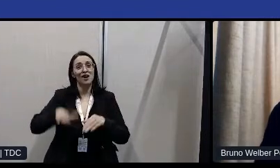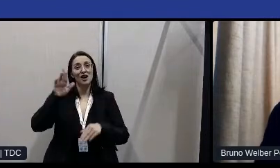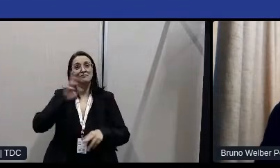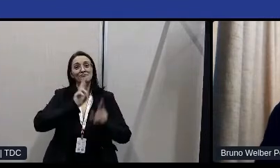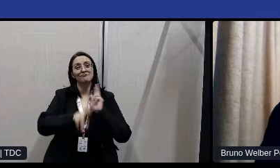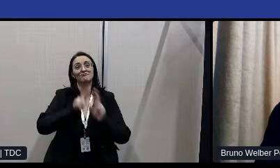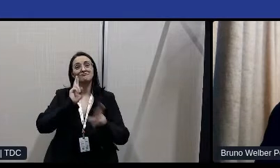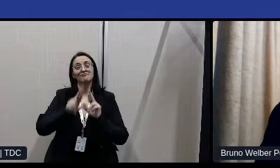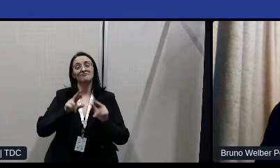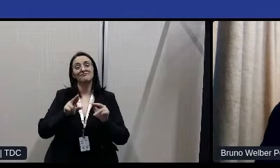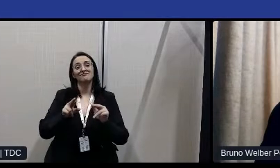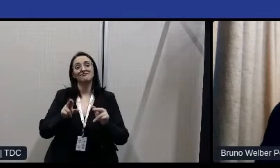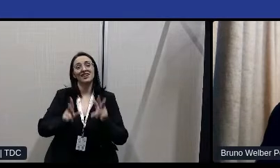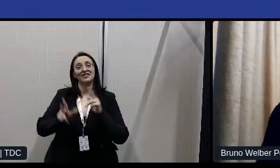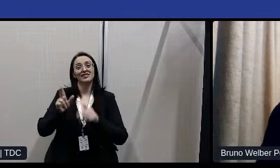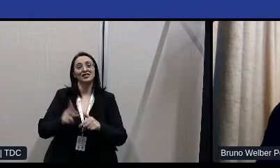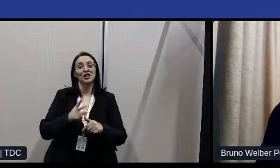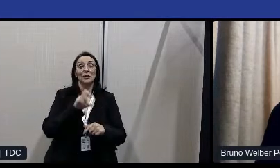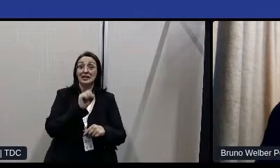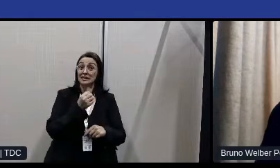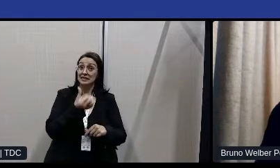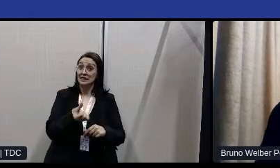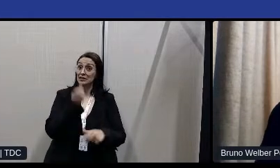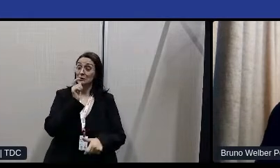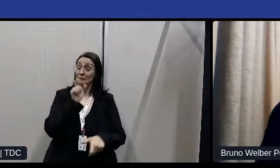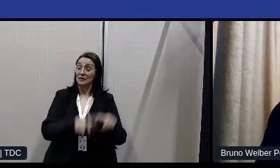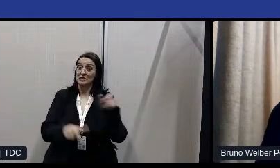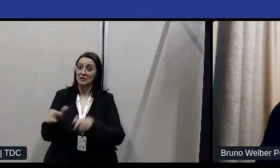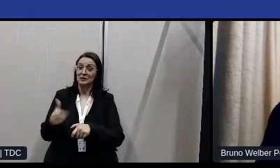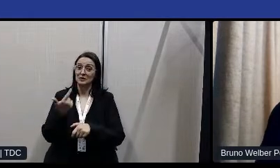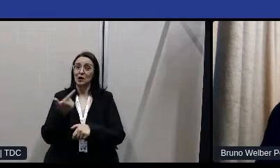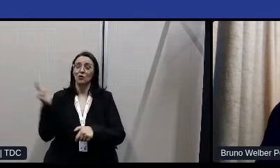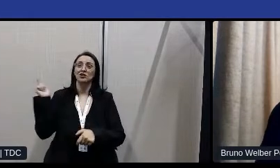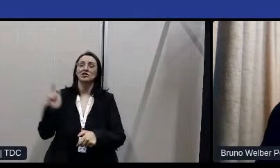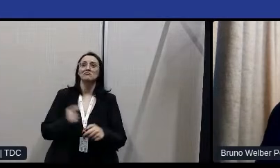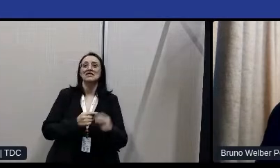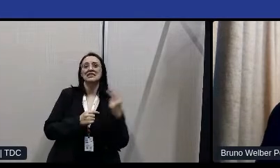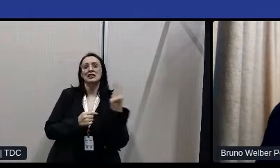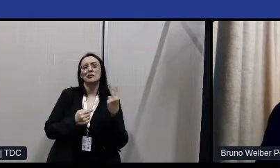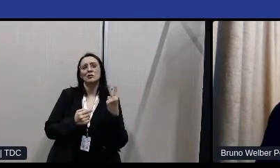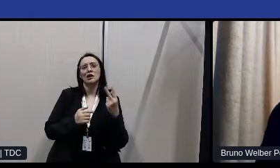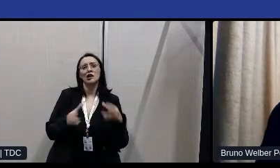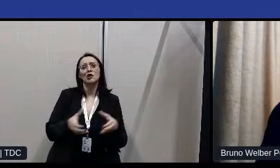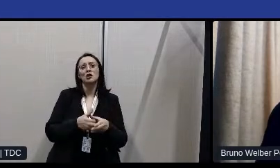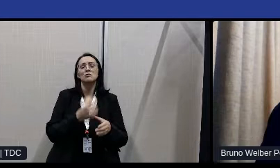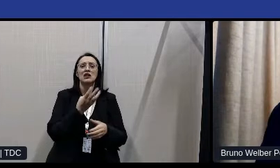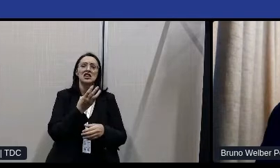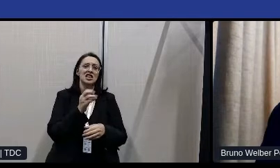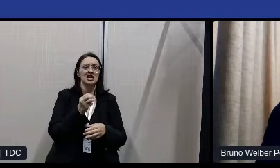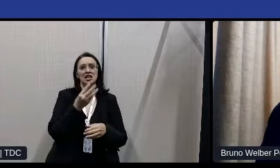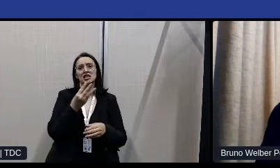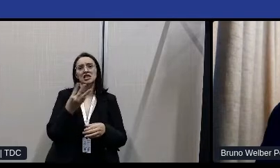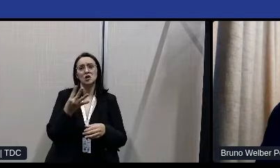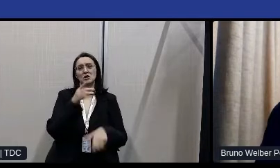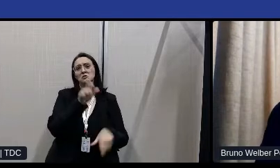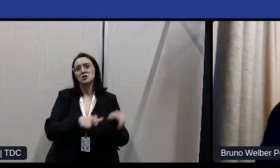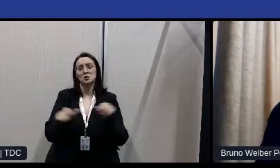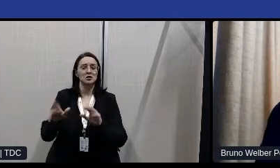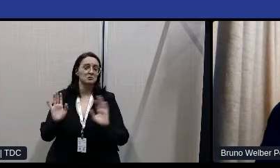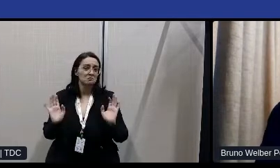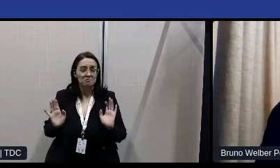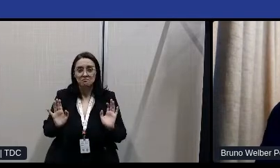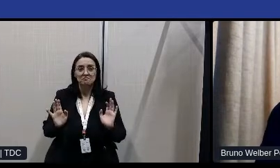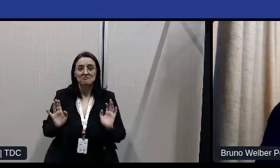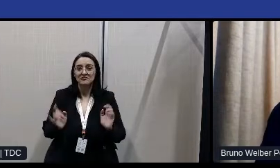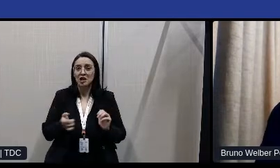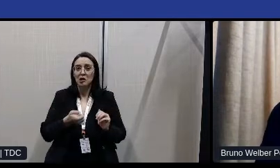nessa edição, com 86 pessoas. Na outra edição, na segunda edição, foi o grupo de 30 a 34 anos. Então, é